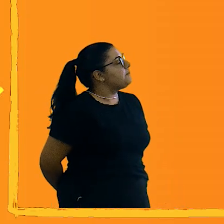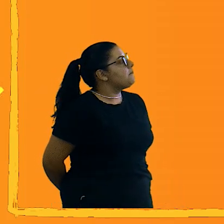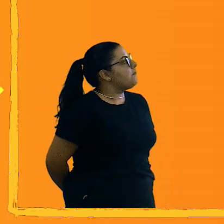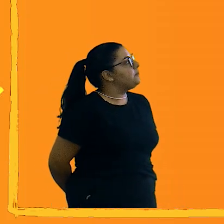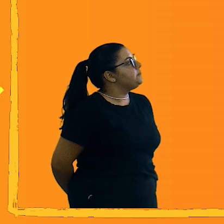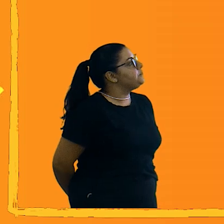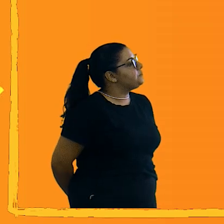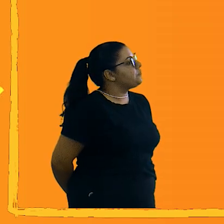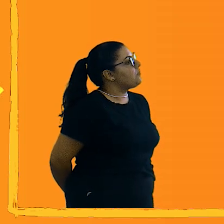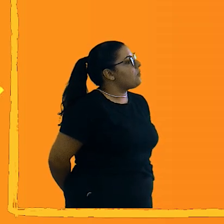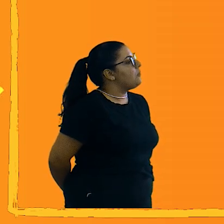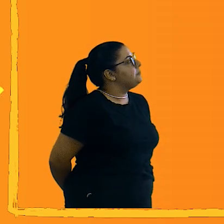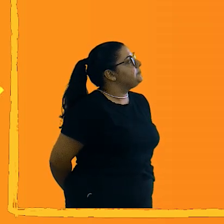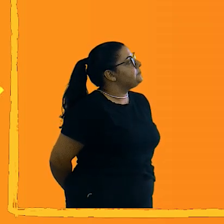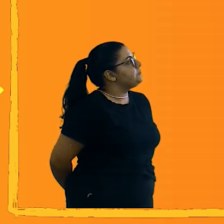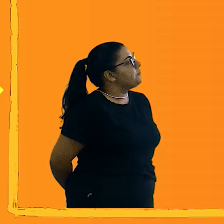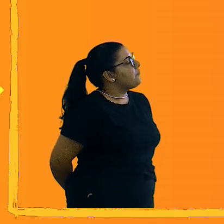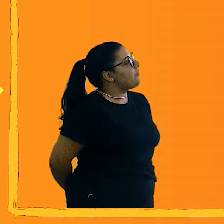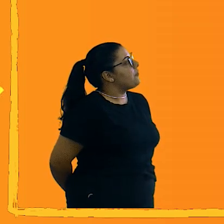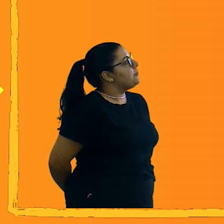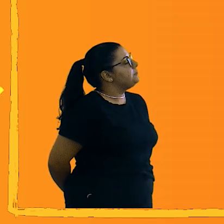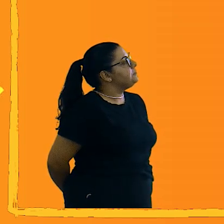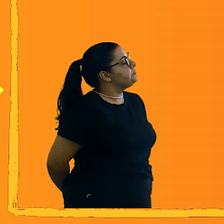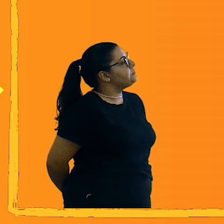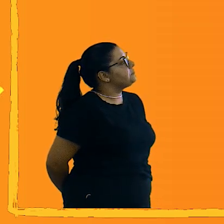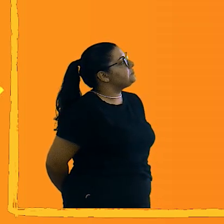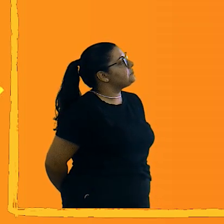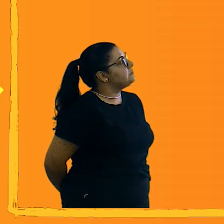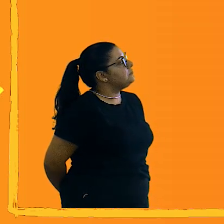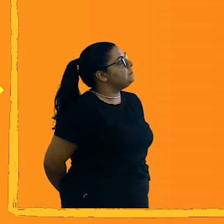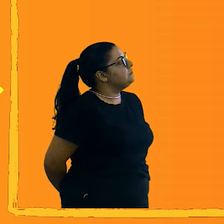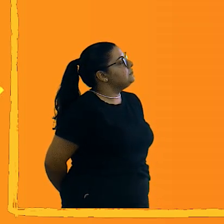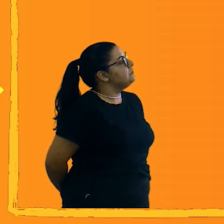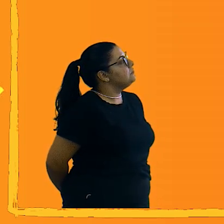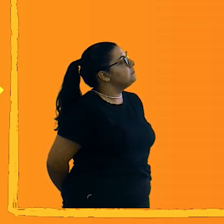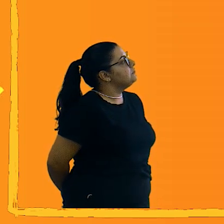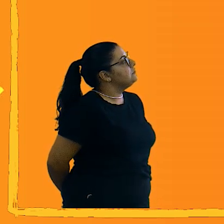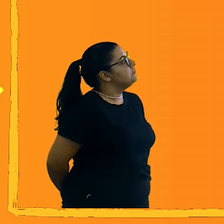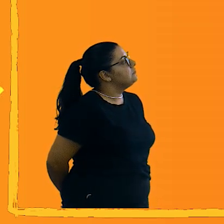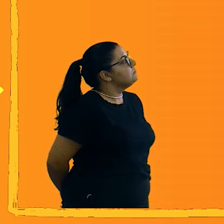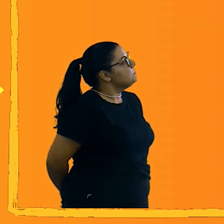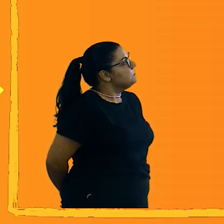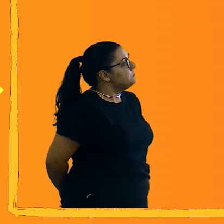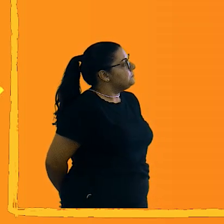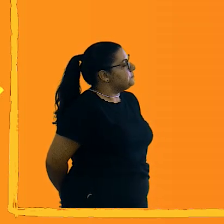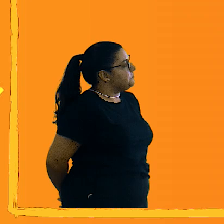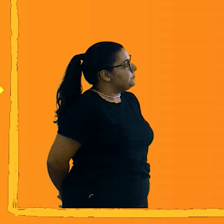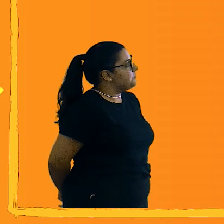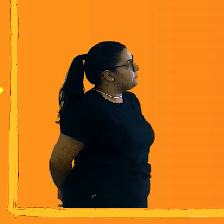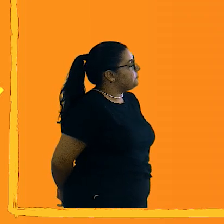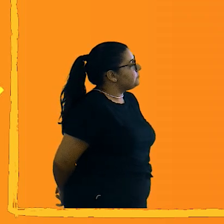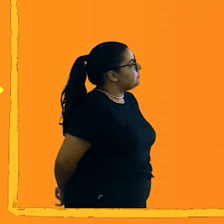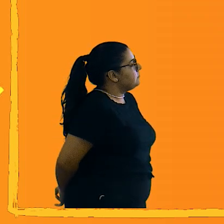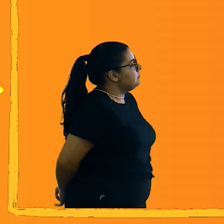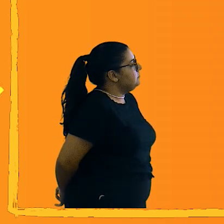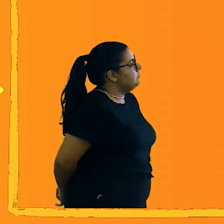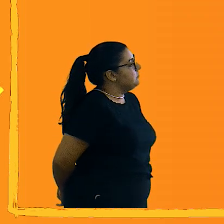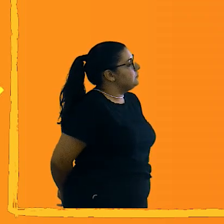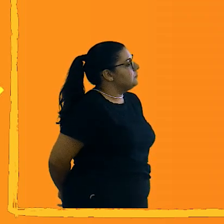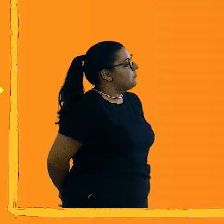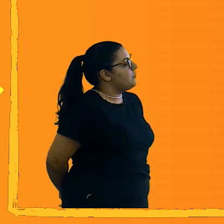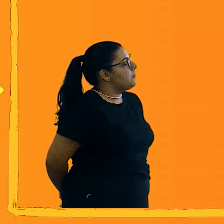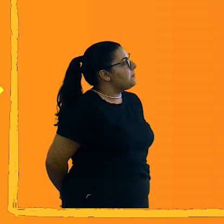a k significa dizer que eu tenho aí k so 3 depois 7z =